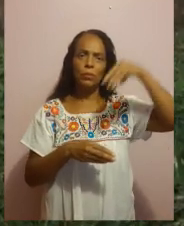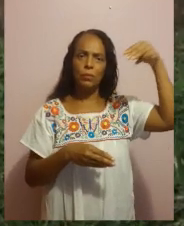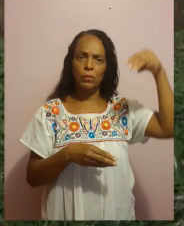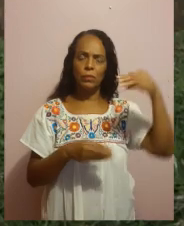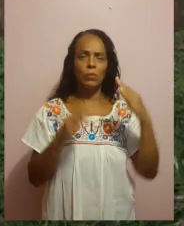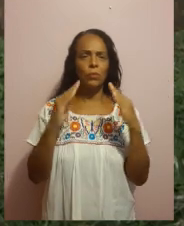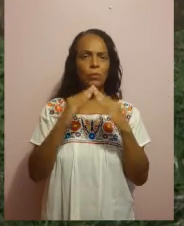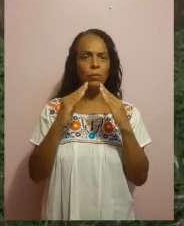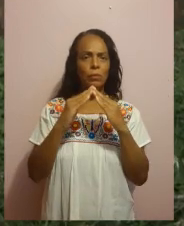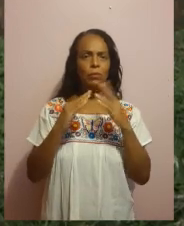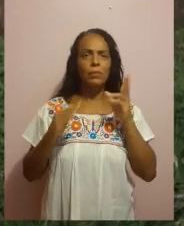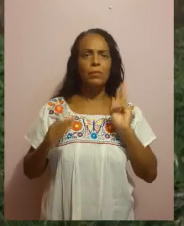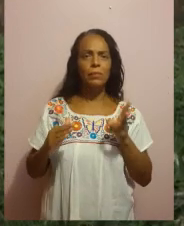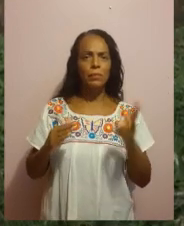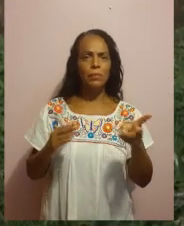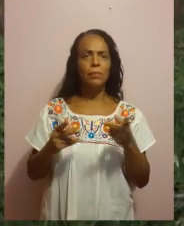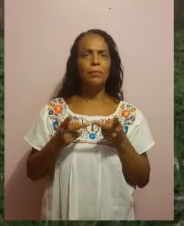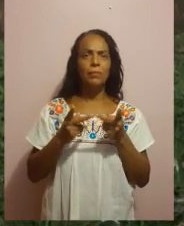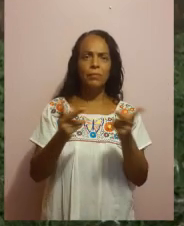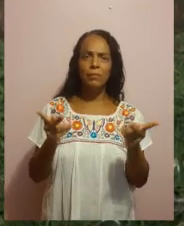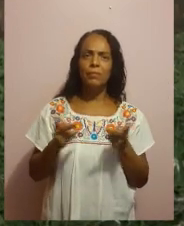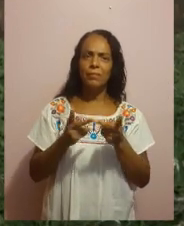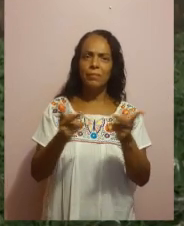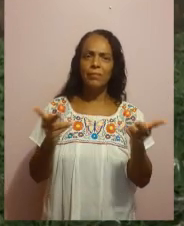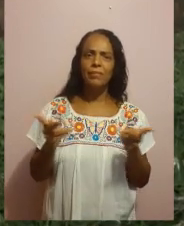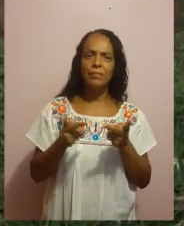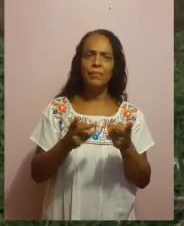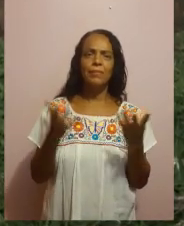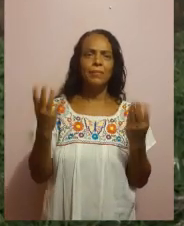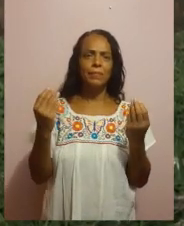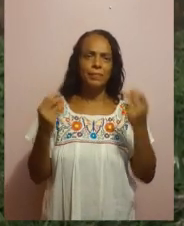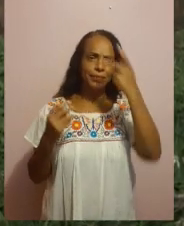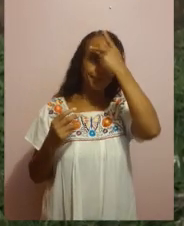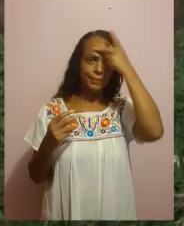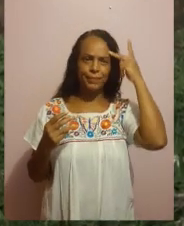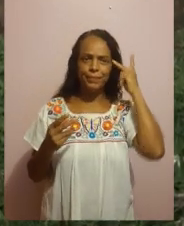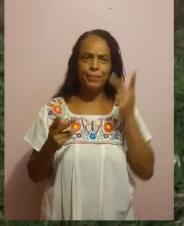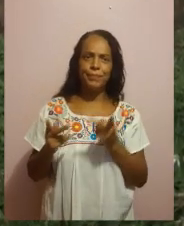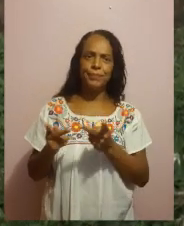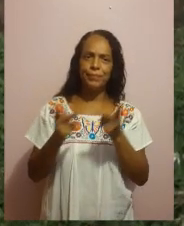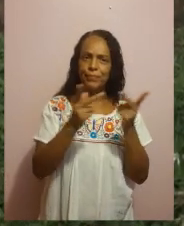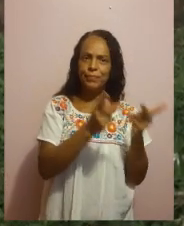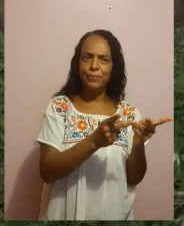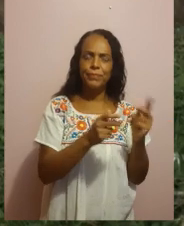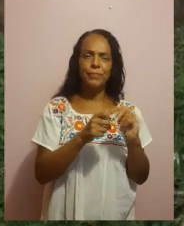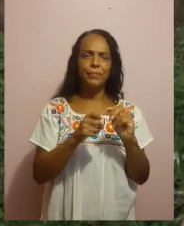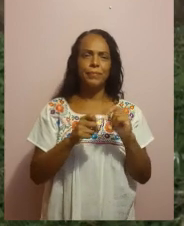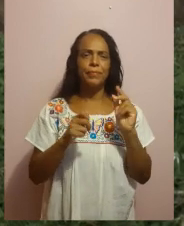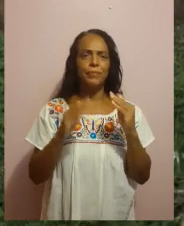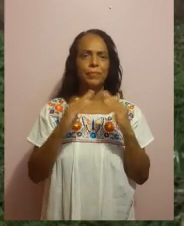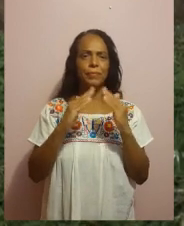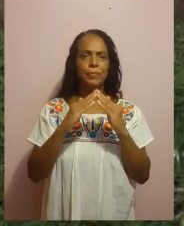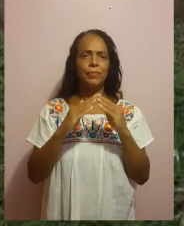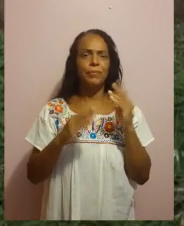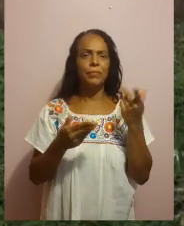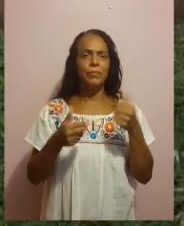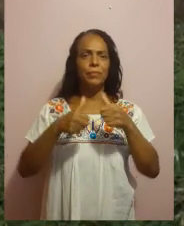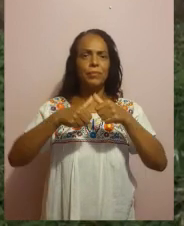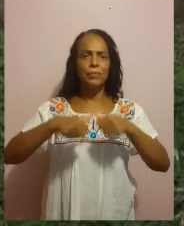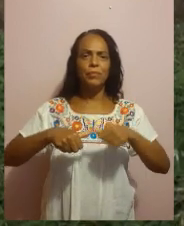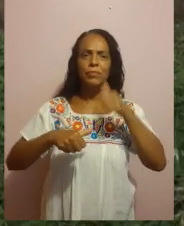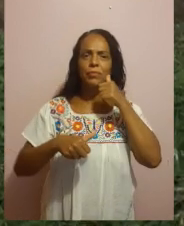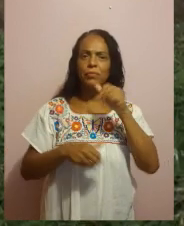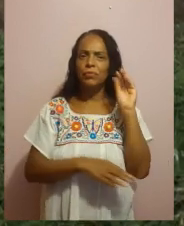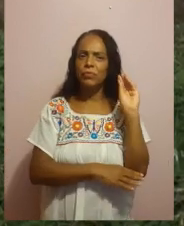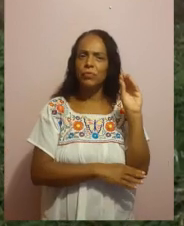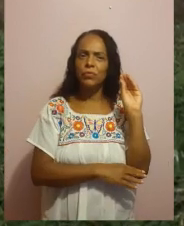sempre visitada por muitos. Daí que ela ficou cuidando,